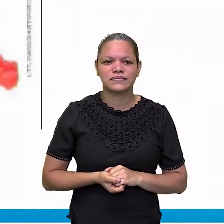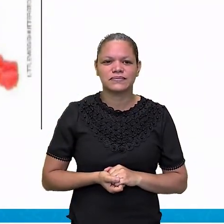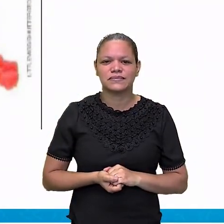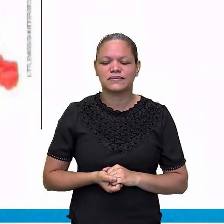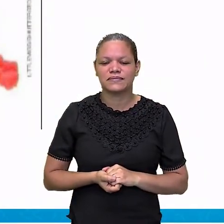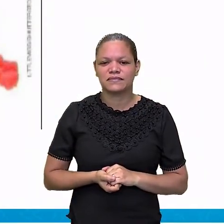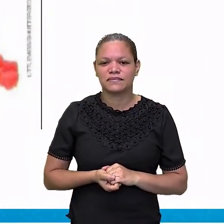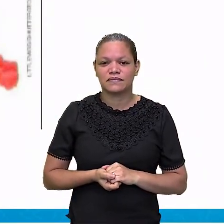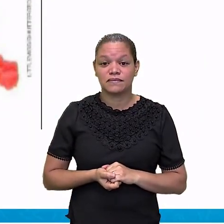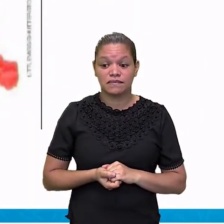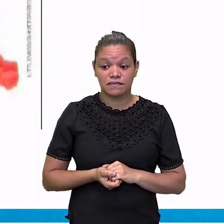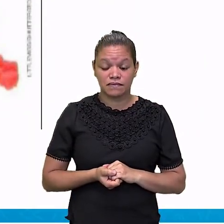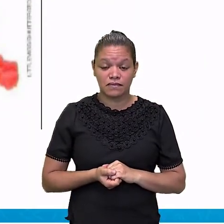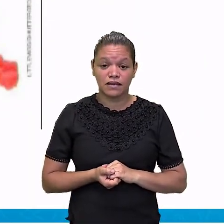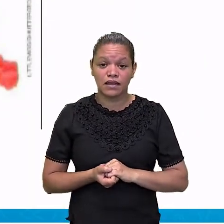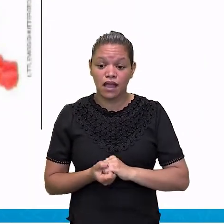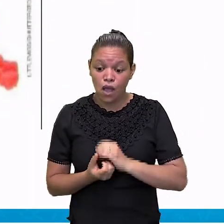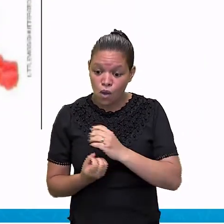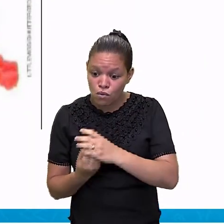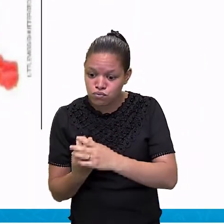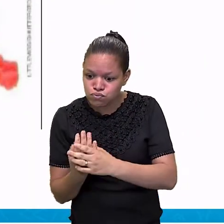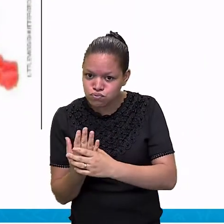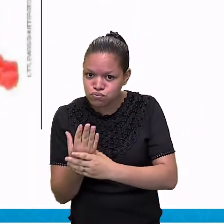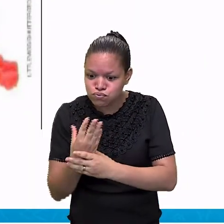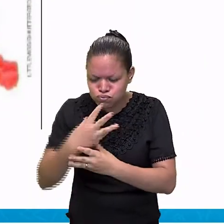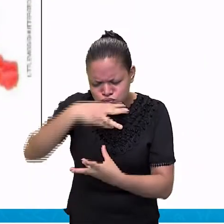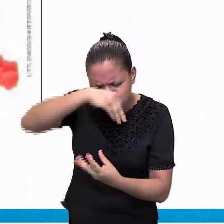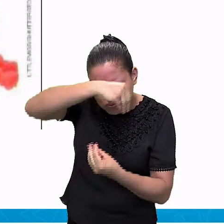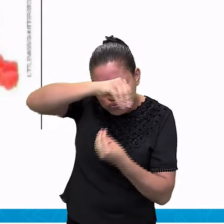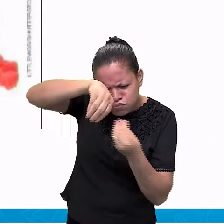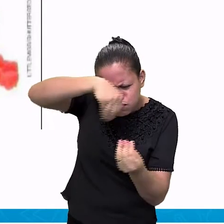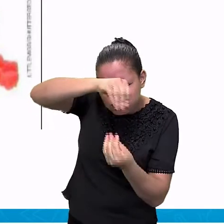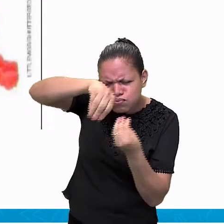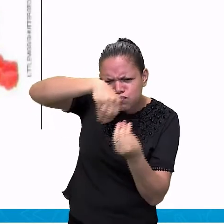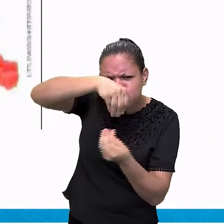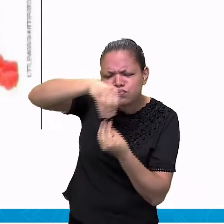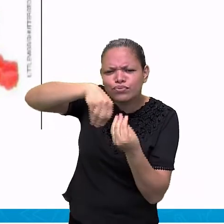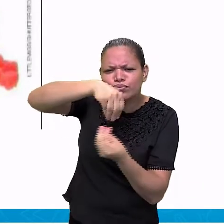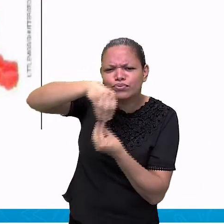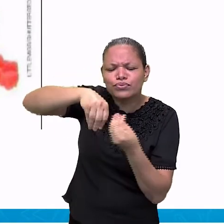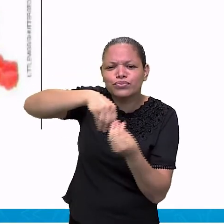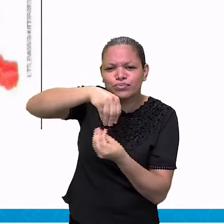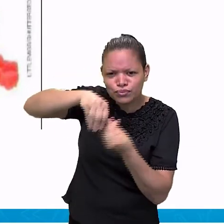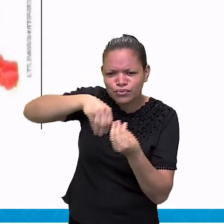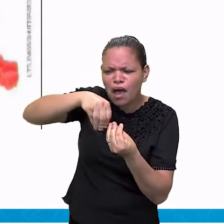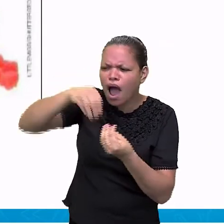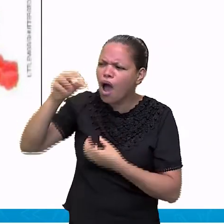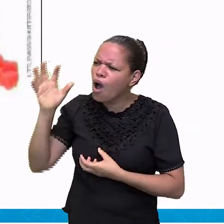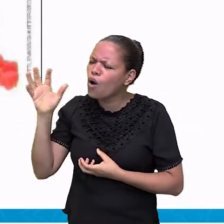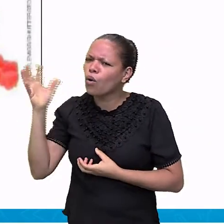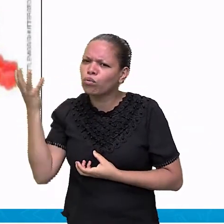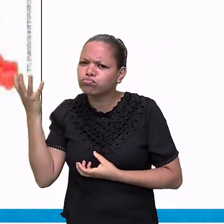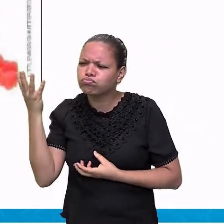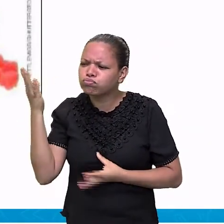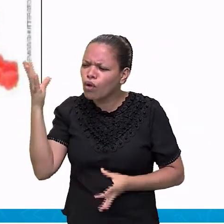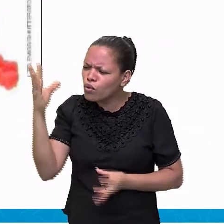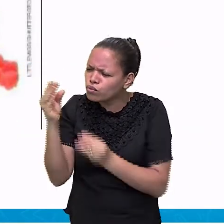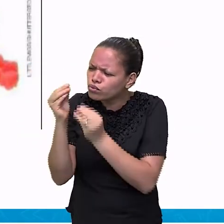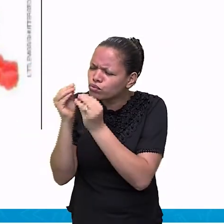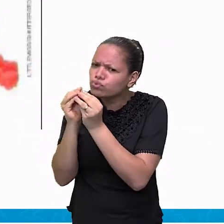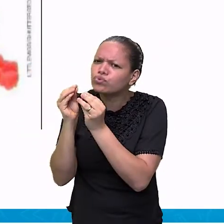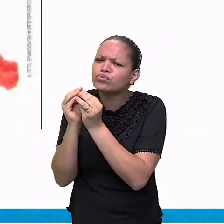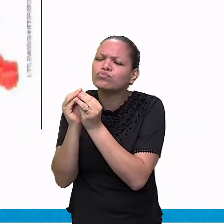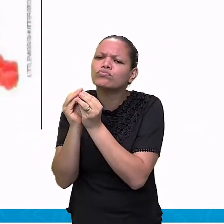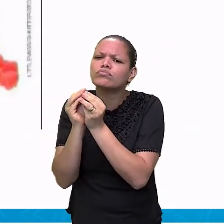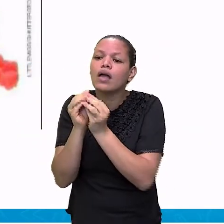A formação de misturas, como ocorre ao juntar água e açúcar, não modifica